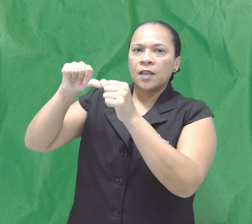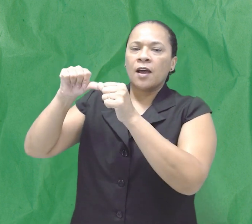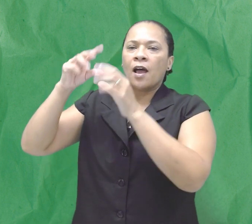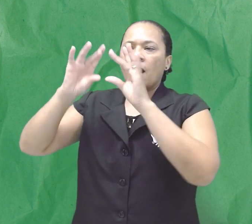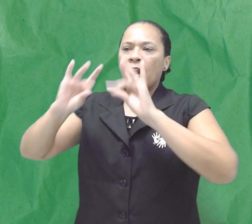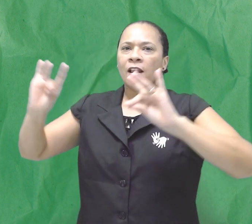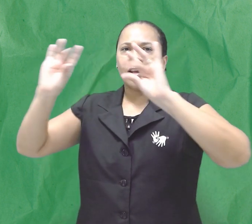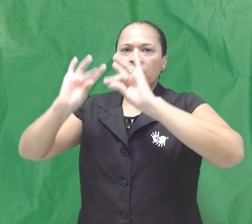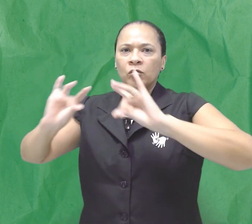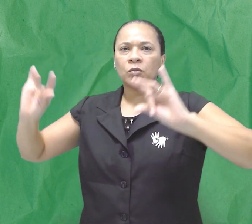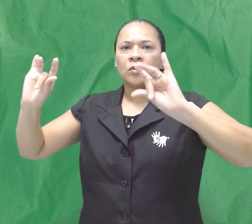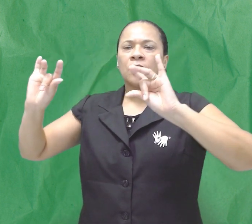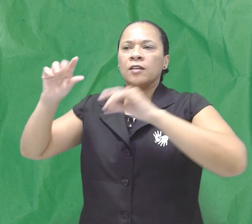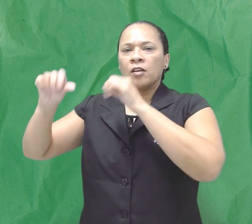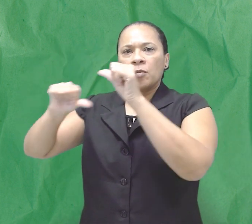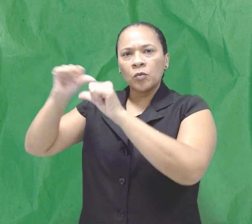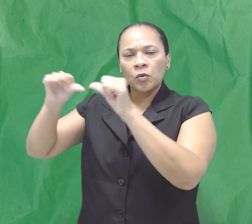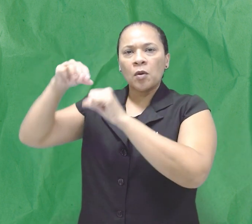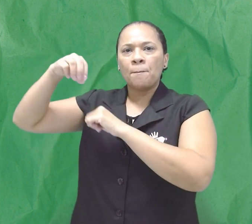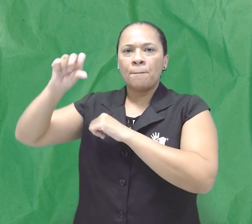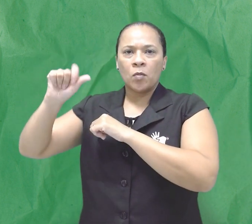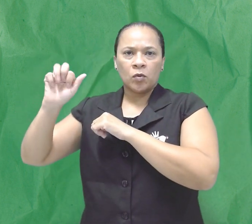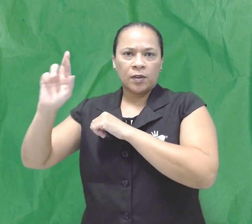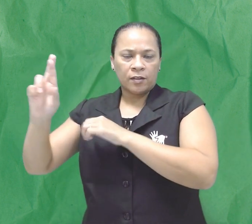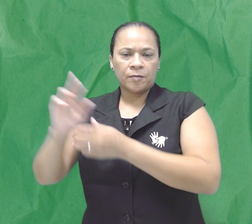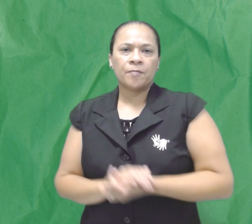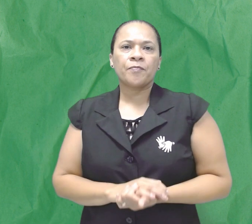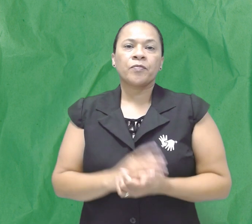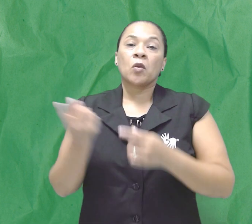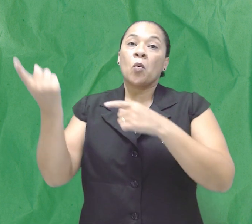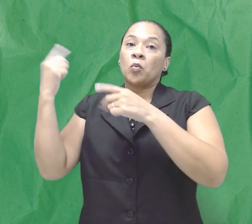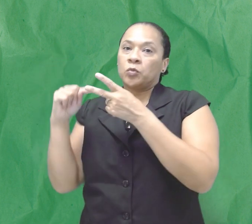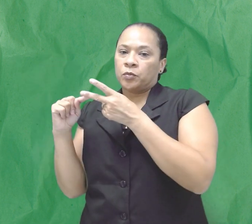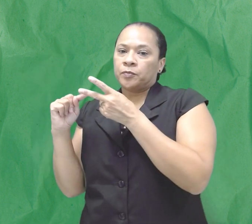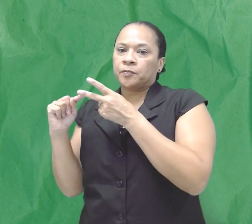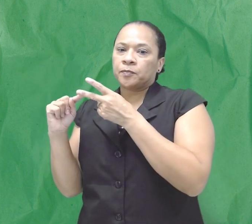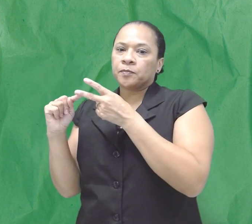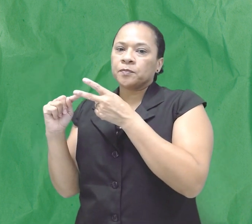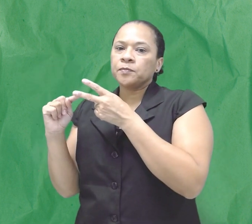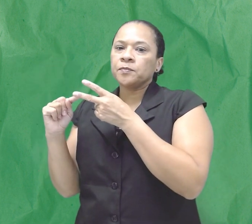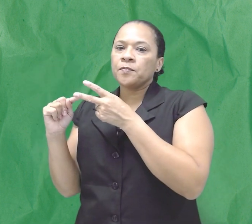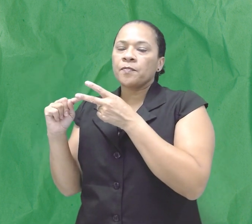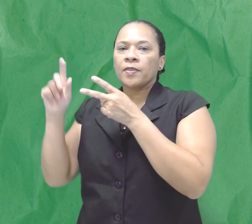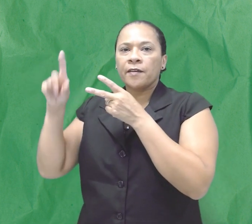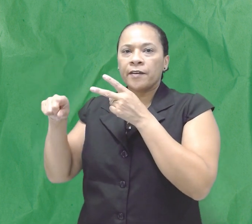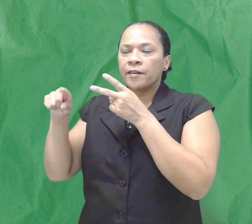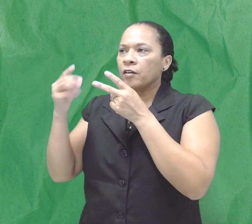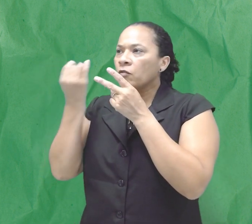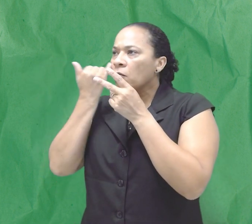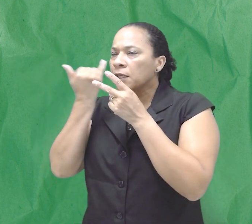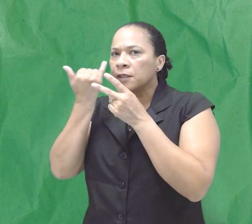ali a concentração molar. Outra forma de expressar a concentração é informando